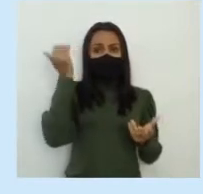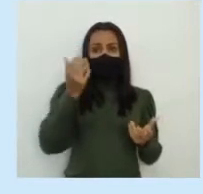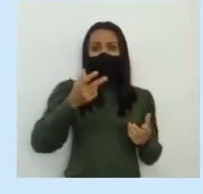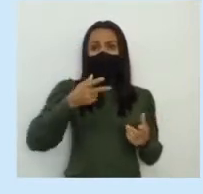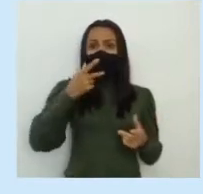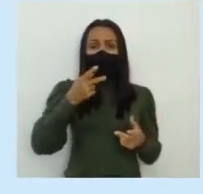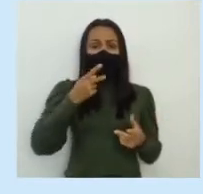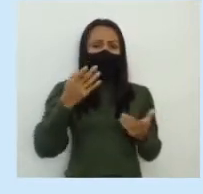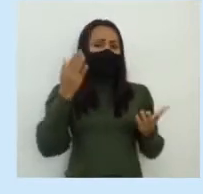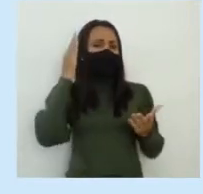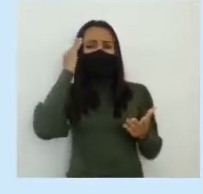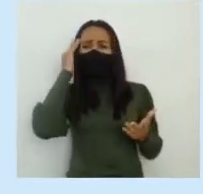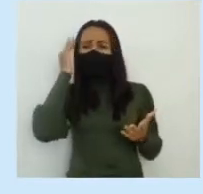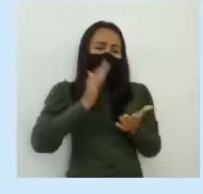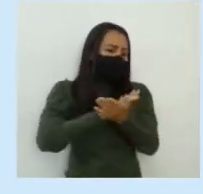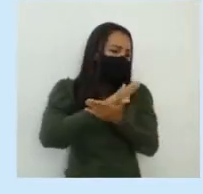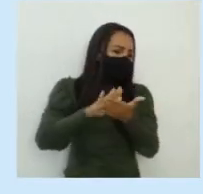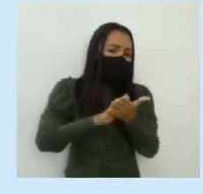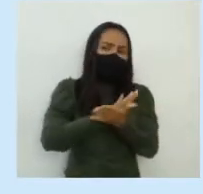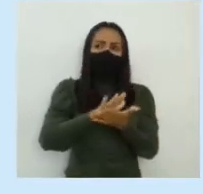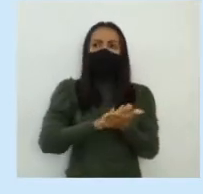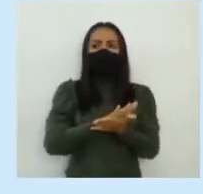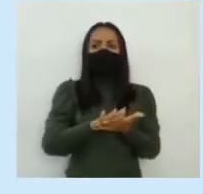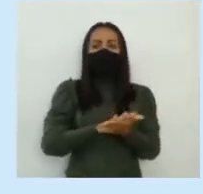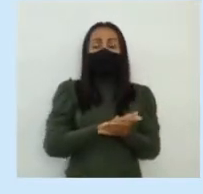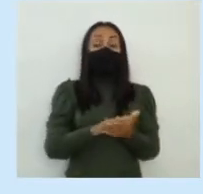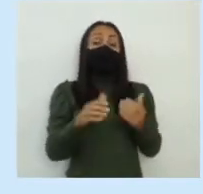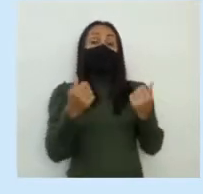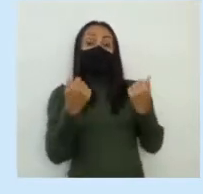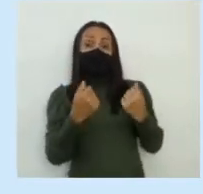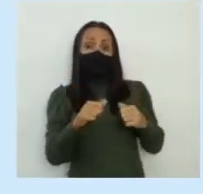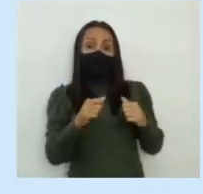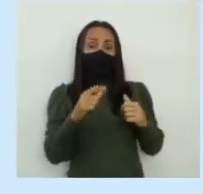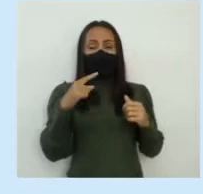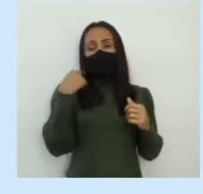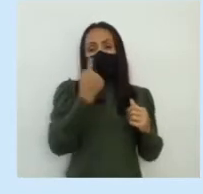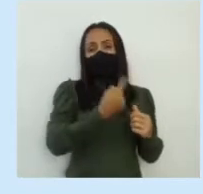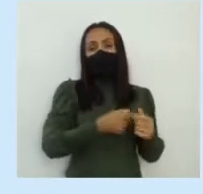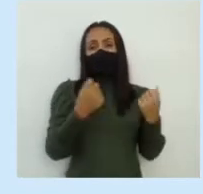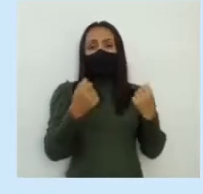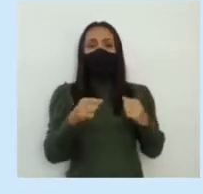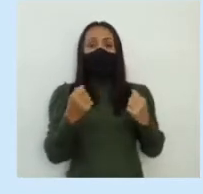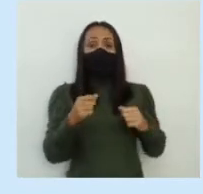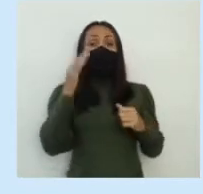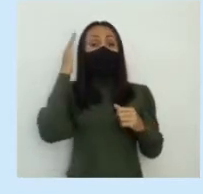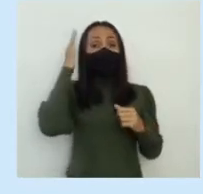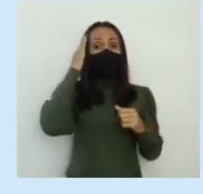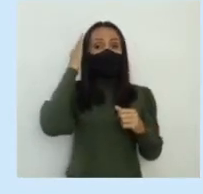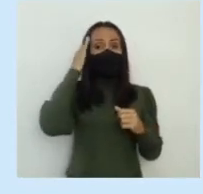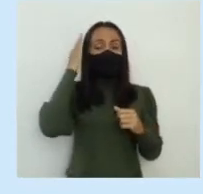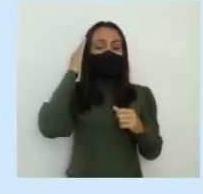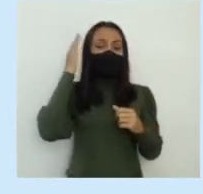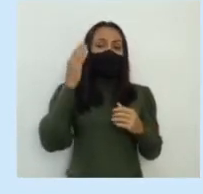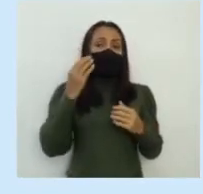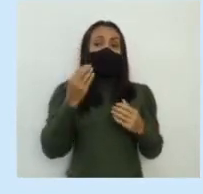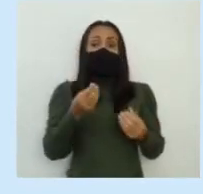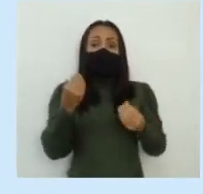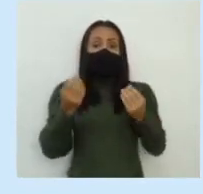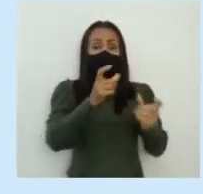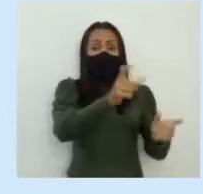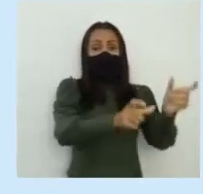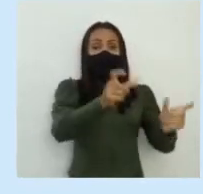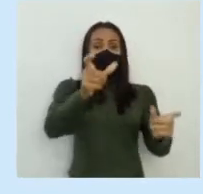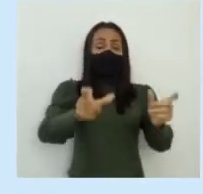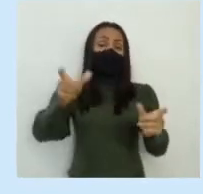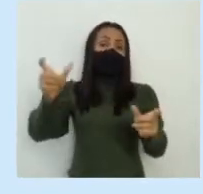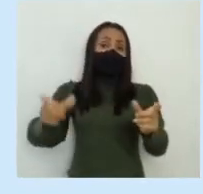ele não vai entender nada. É mais ou menos isso. Ele precisa, nós, na verdade, precisamos de entender realmente que nem todo mundo tem todo